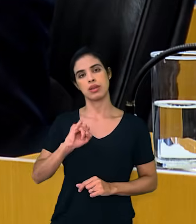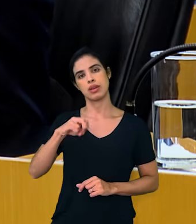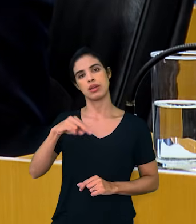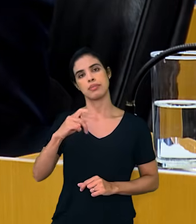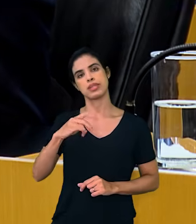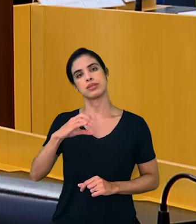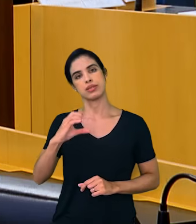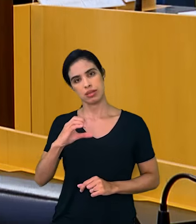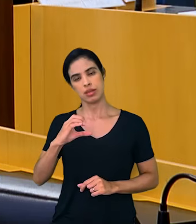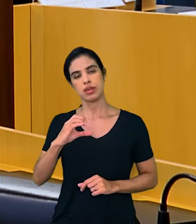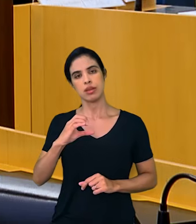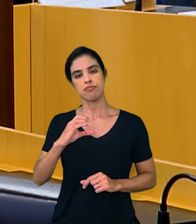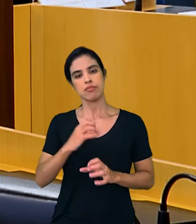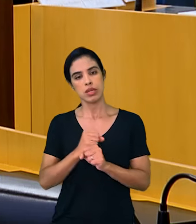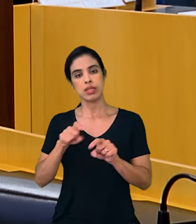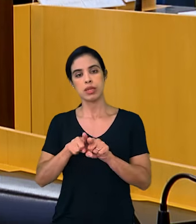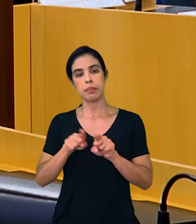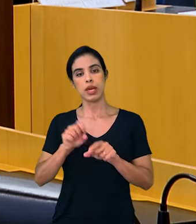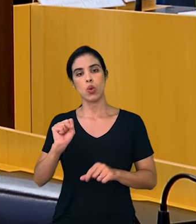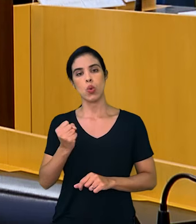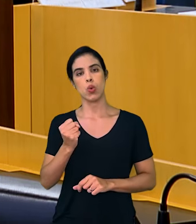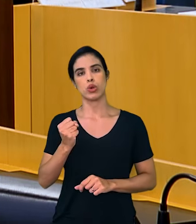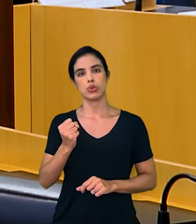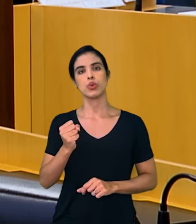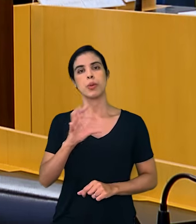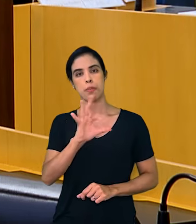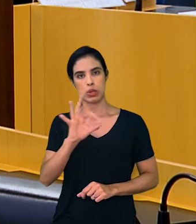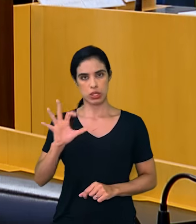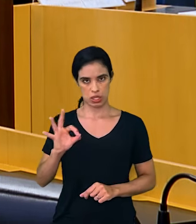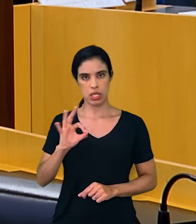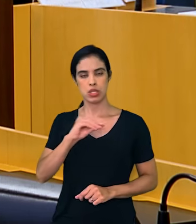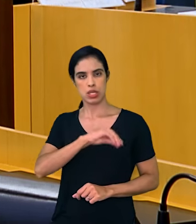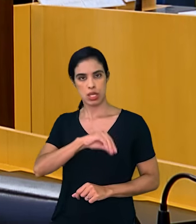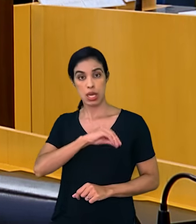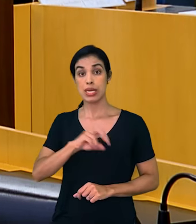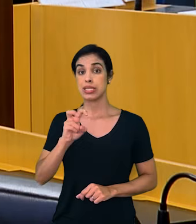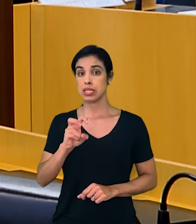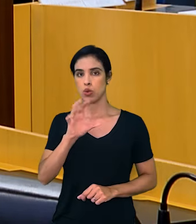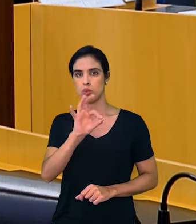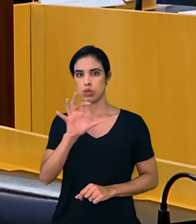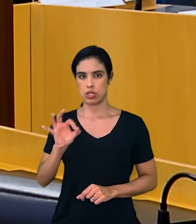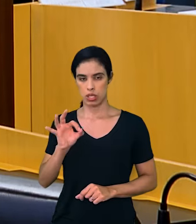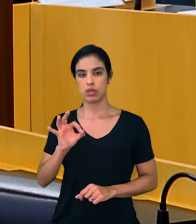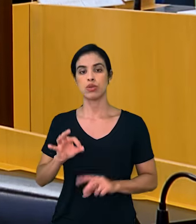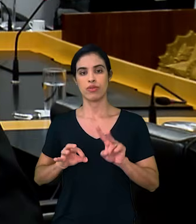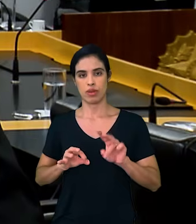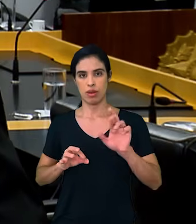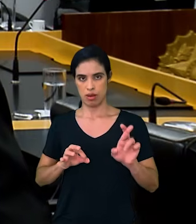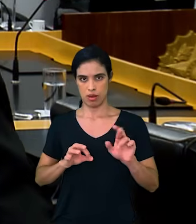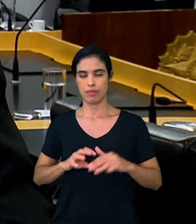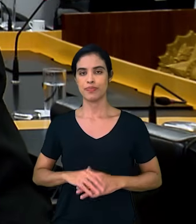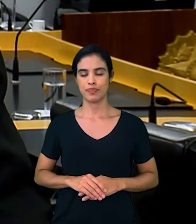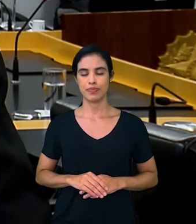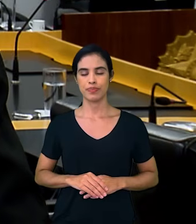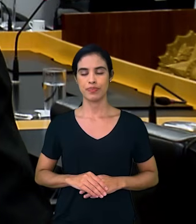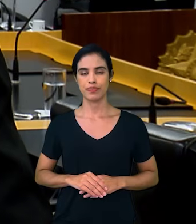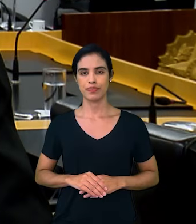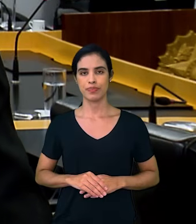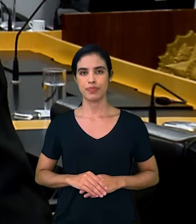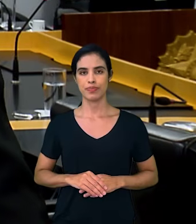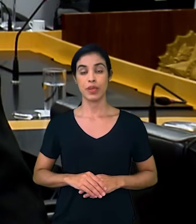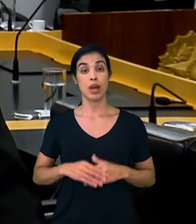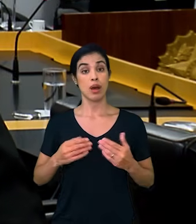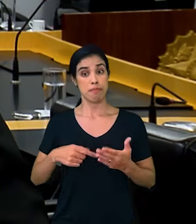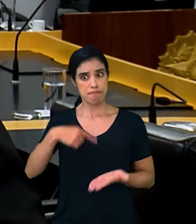na remuneração e reajuste de 8% no Vale Alimentação e de 5% no Vale Refeição. Avançamos em